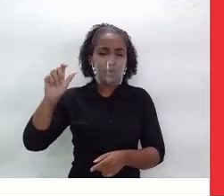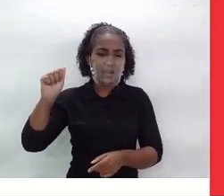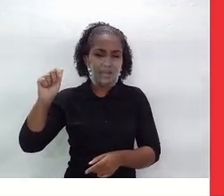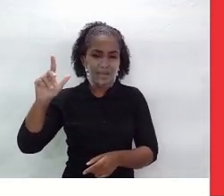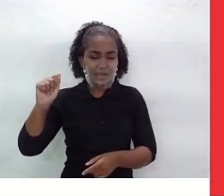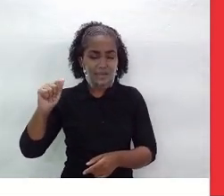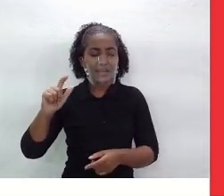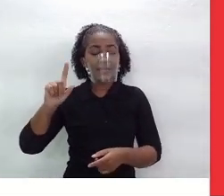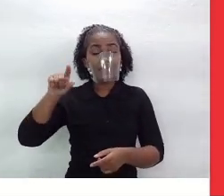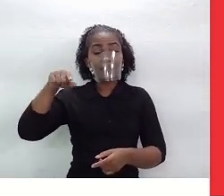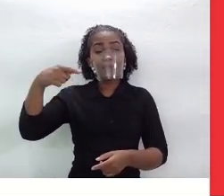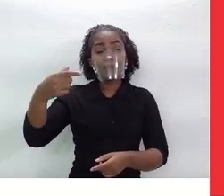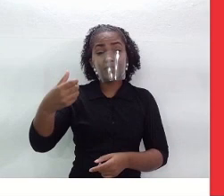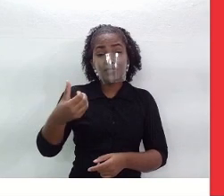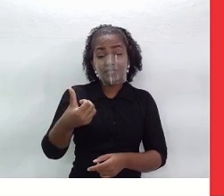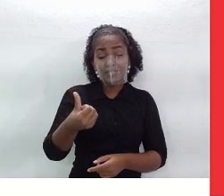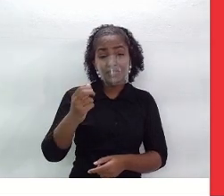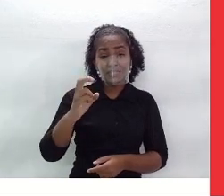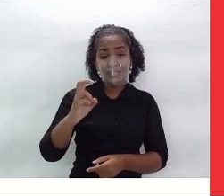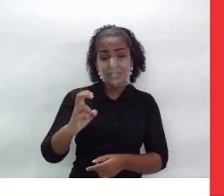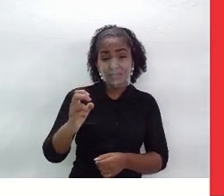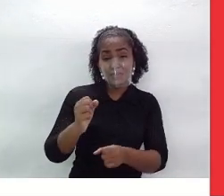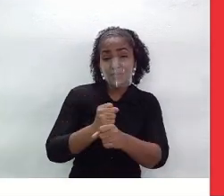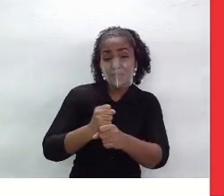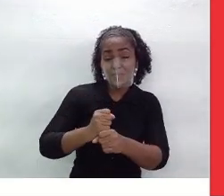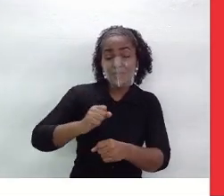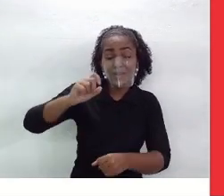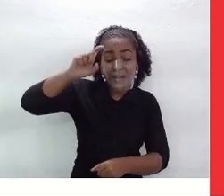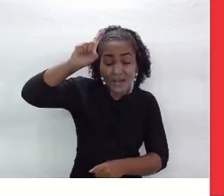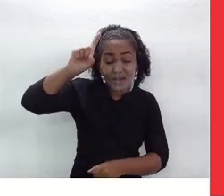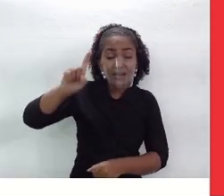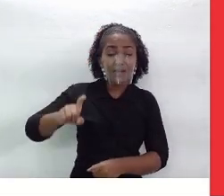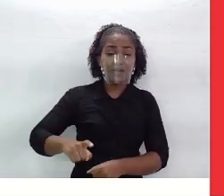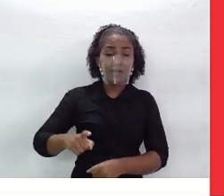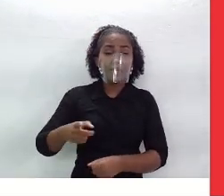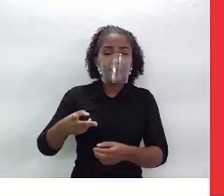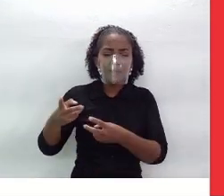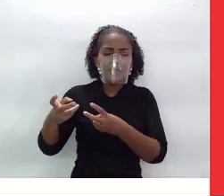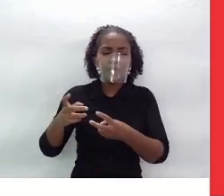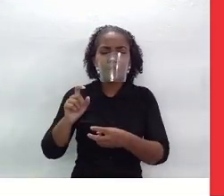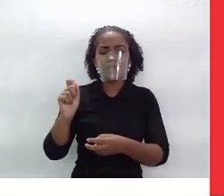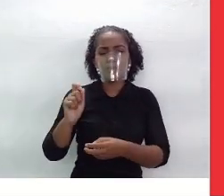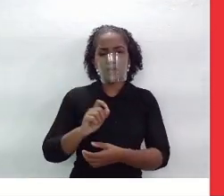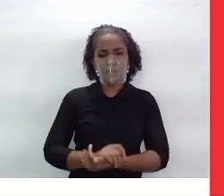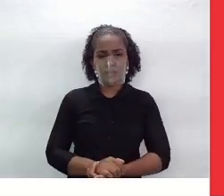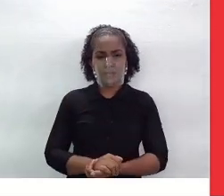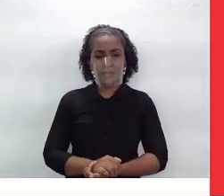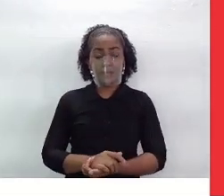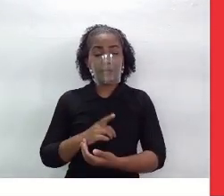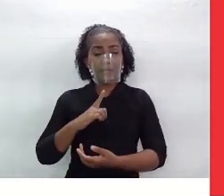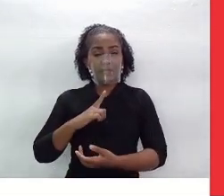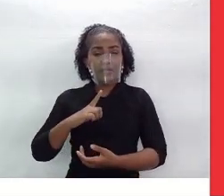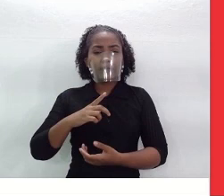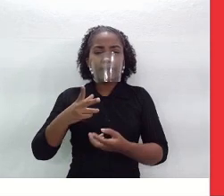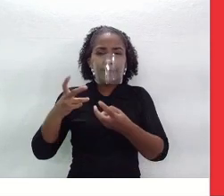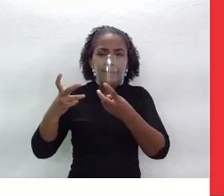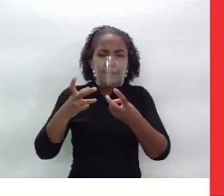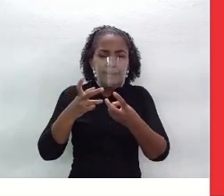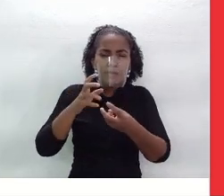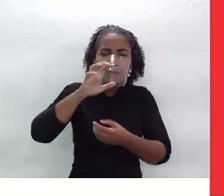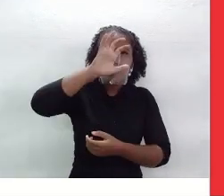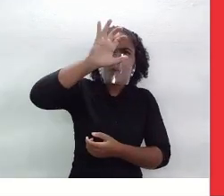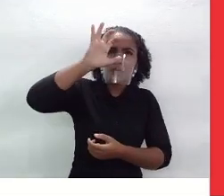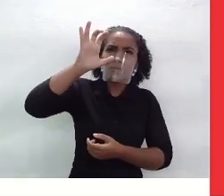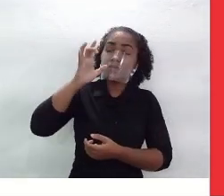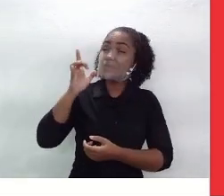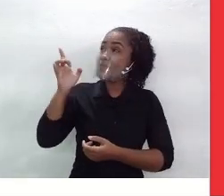de 65 milhões de anos, você começa a observar que os continentes eles estavam